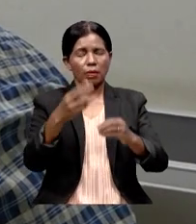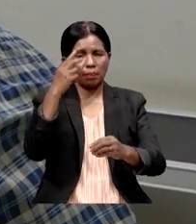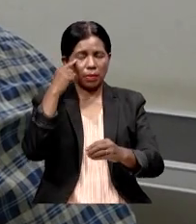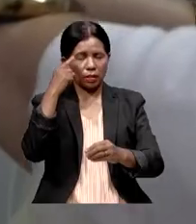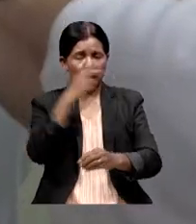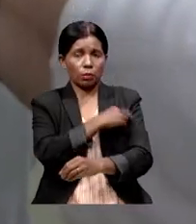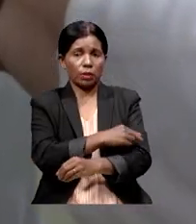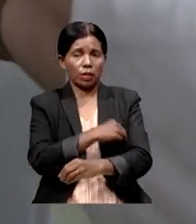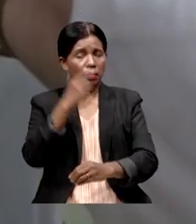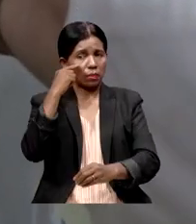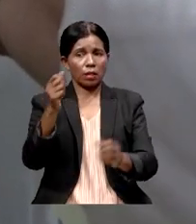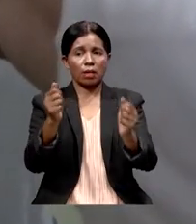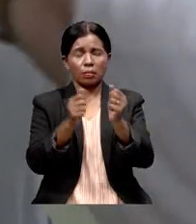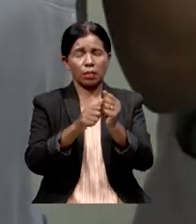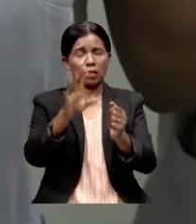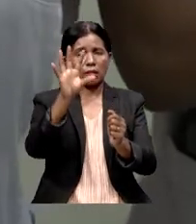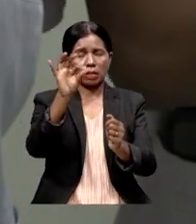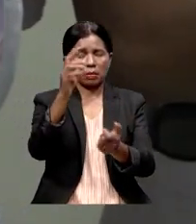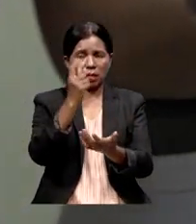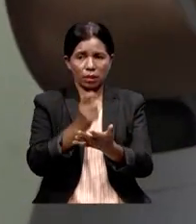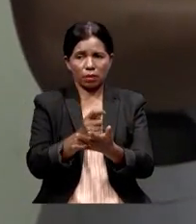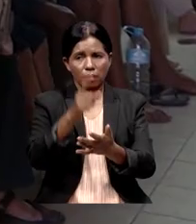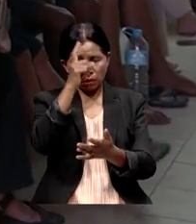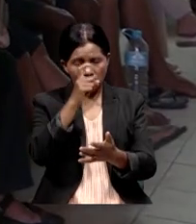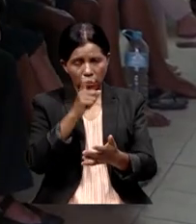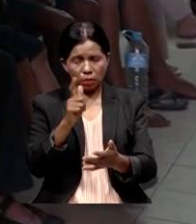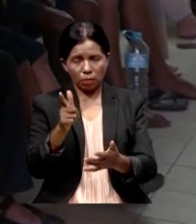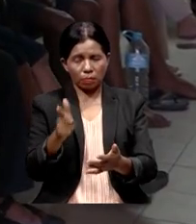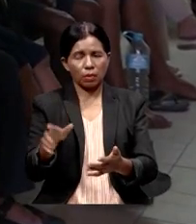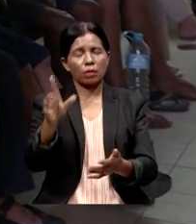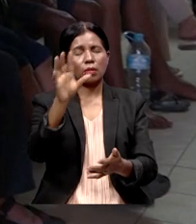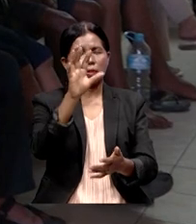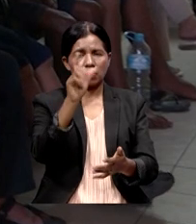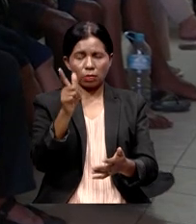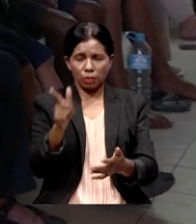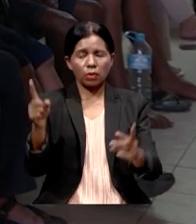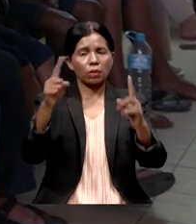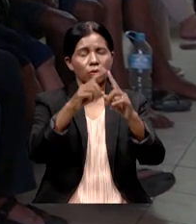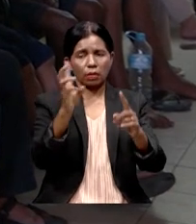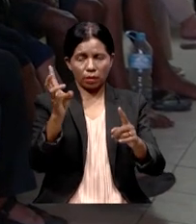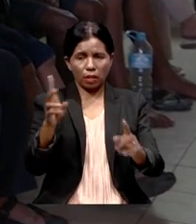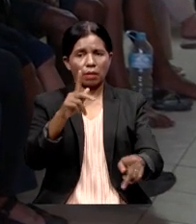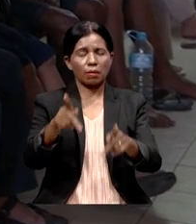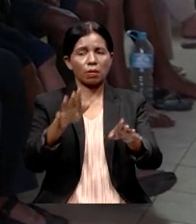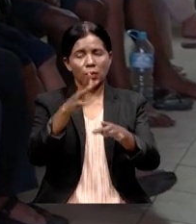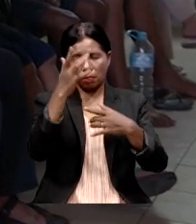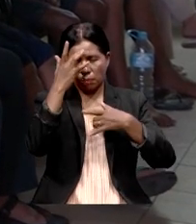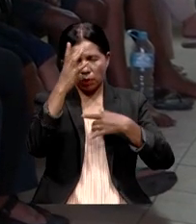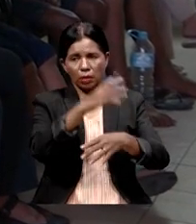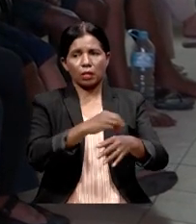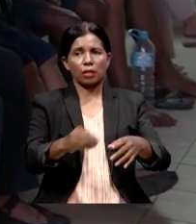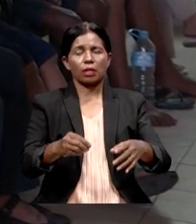nacional matam quase riunsia nebe maioria hoidade rua nulo tone nulo. No husi número ne, baracliu macafeta moras catarac